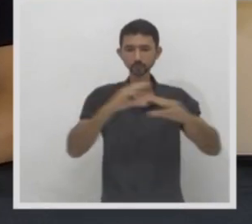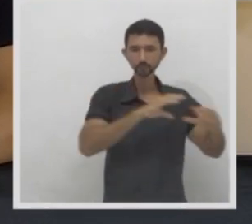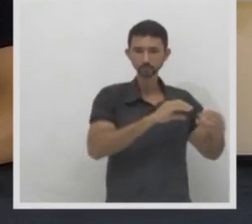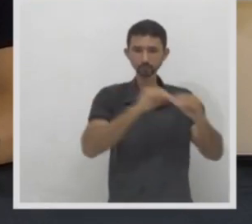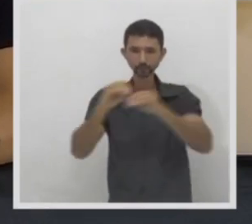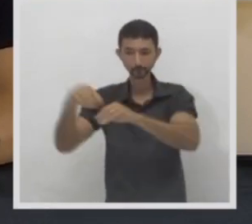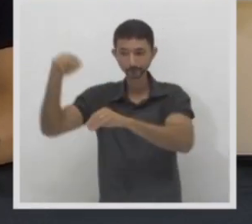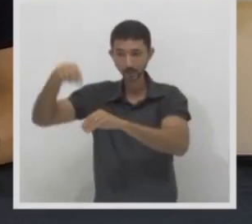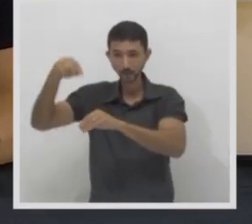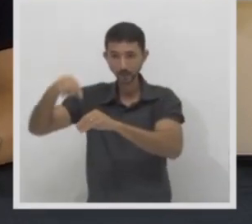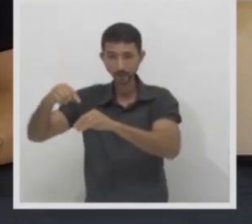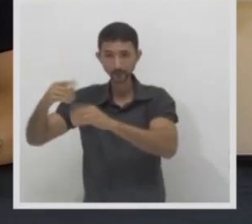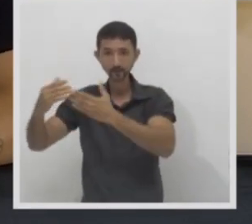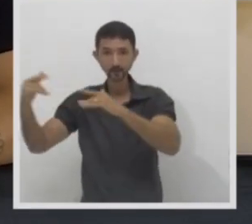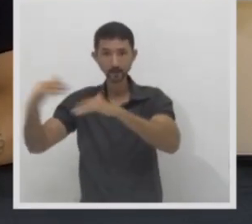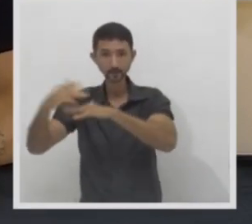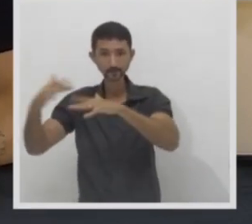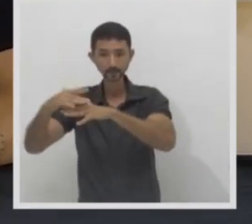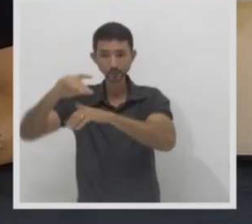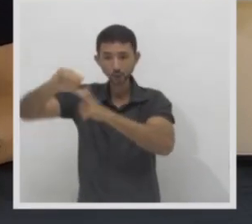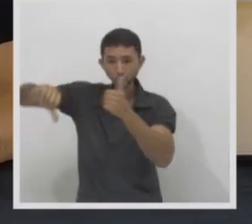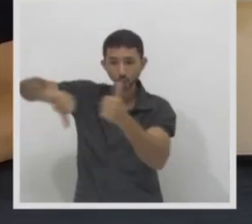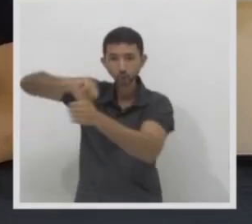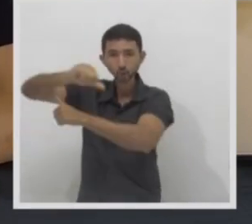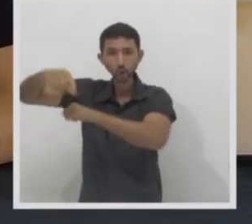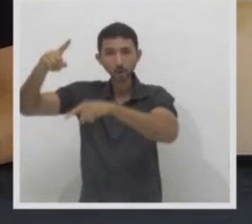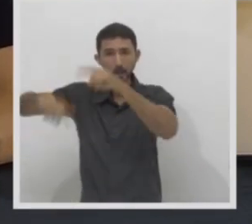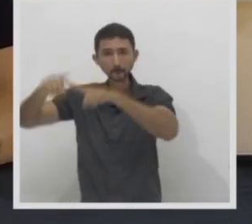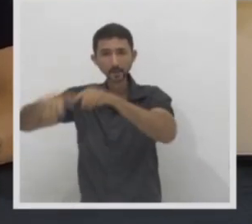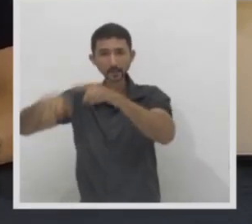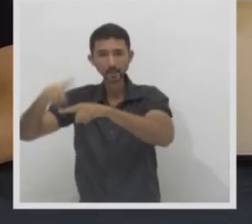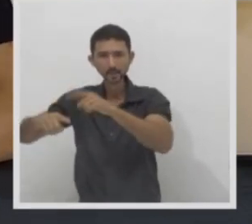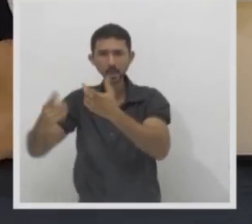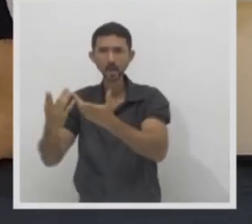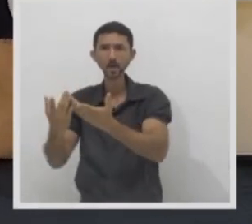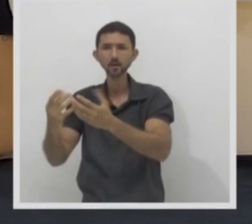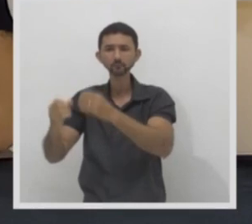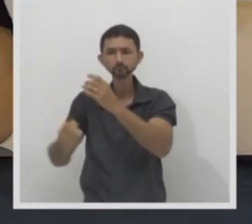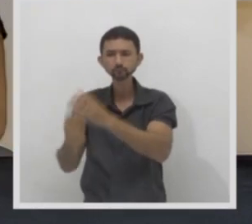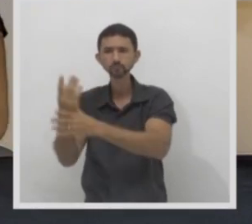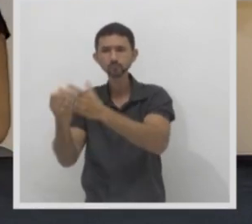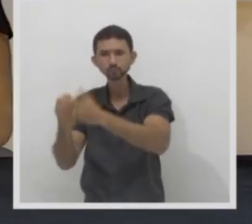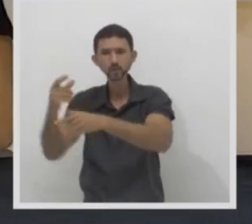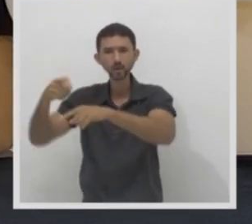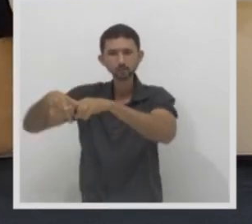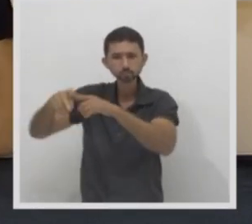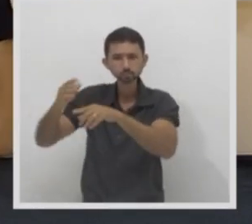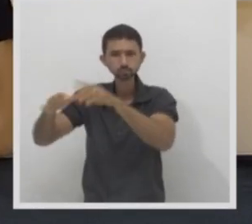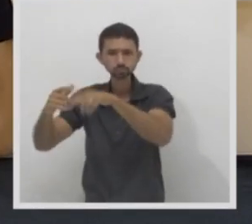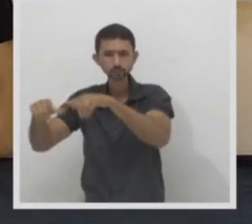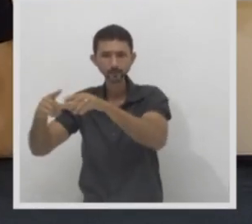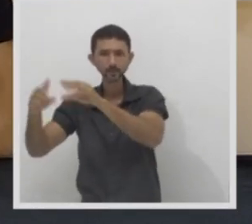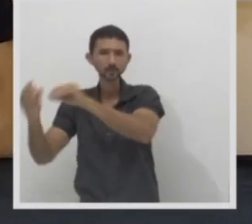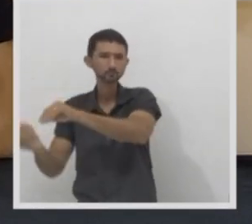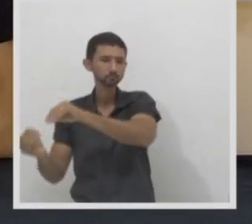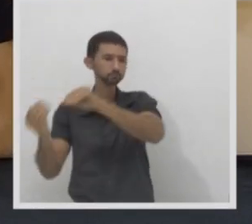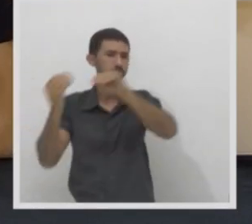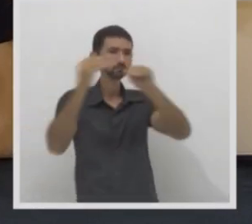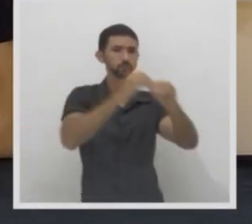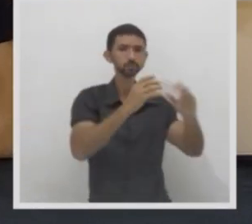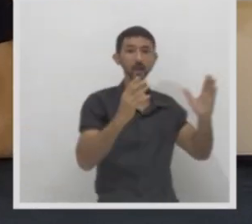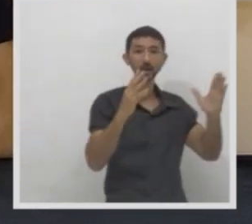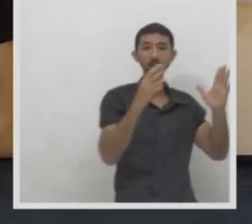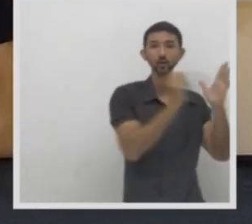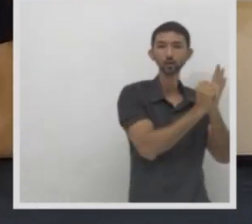naturais e vão mandar de volta para a colônia os produtos manufaturados. Só que nós temos um papel importante aí.